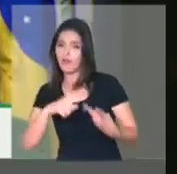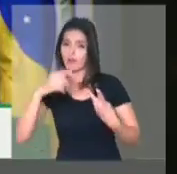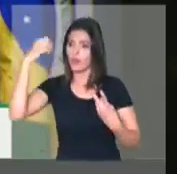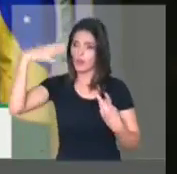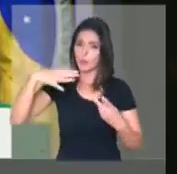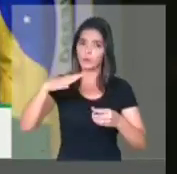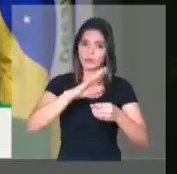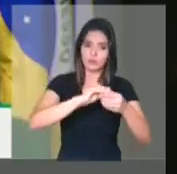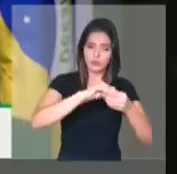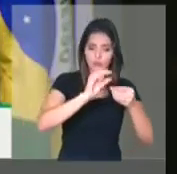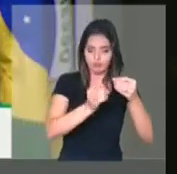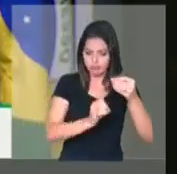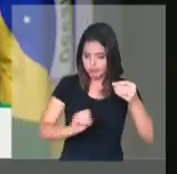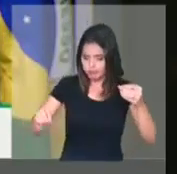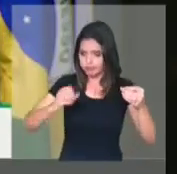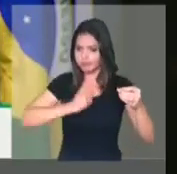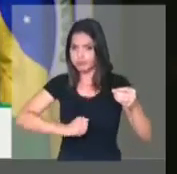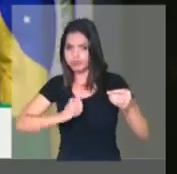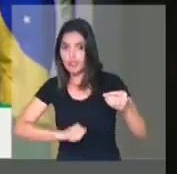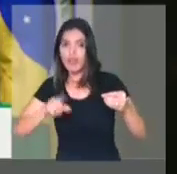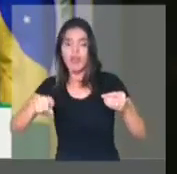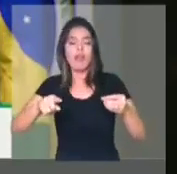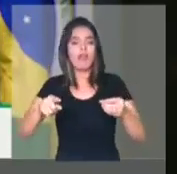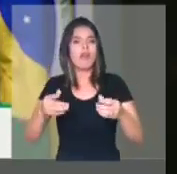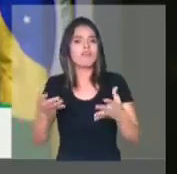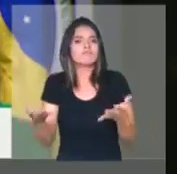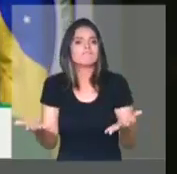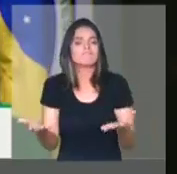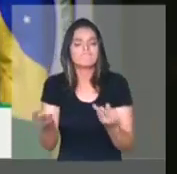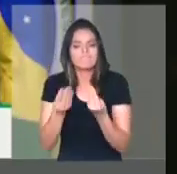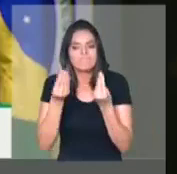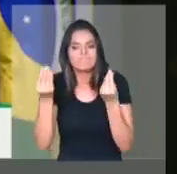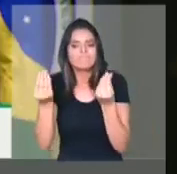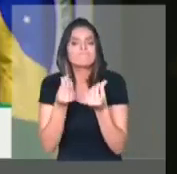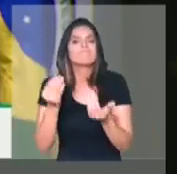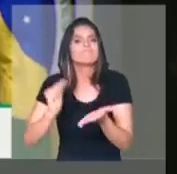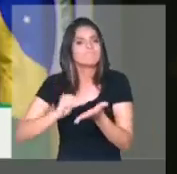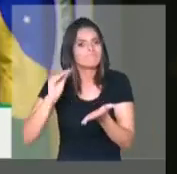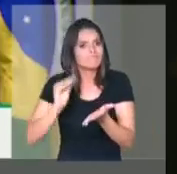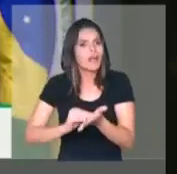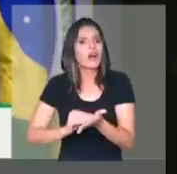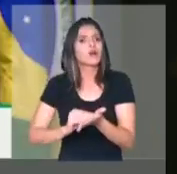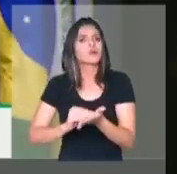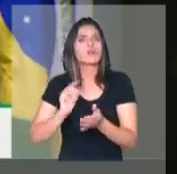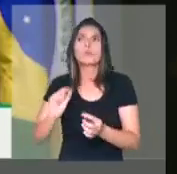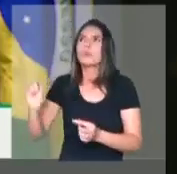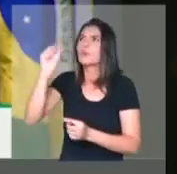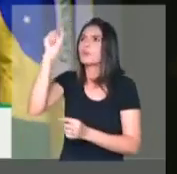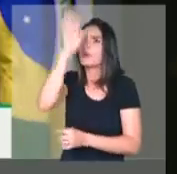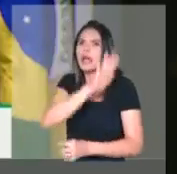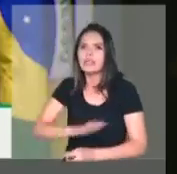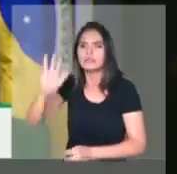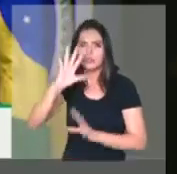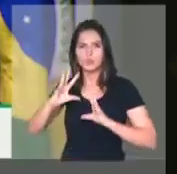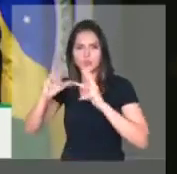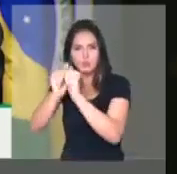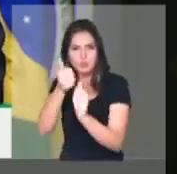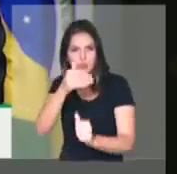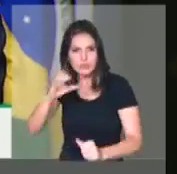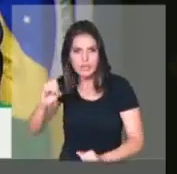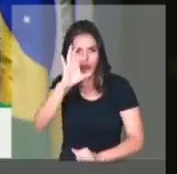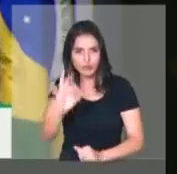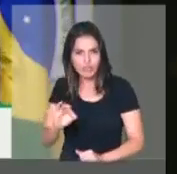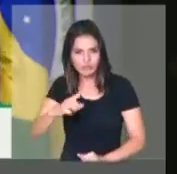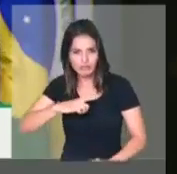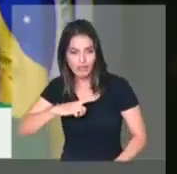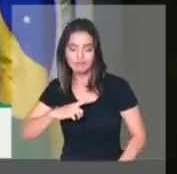público não tem dado conta de trazer à população as respostas necessárias, e são